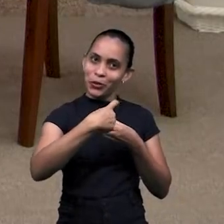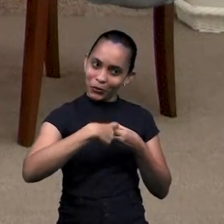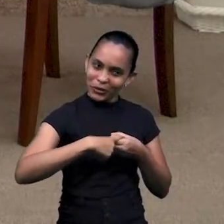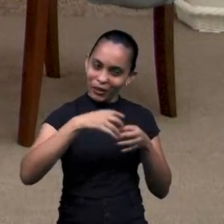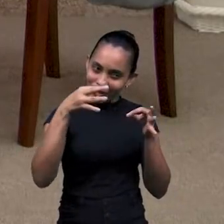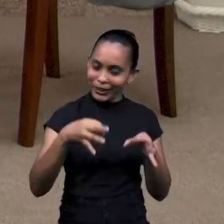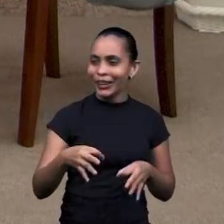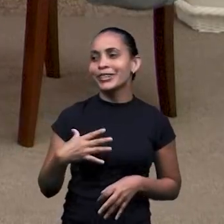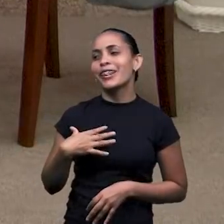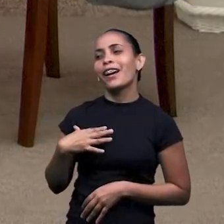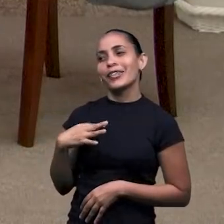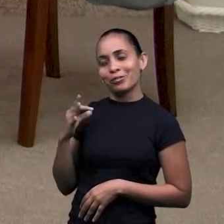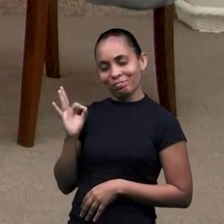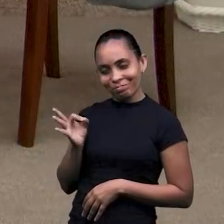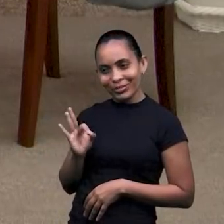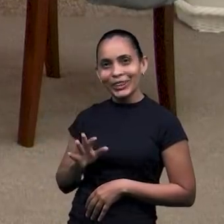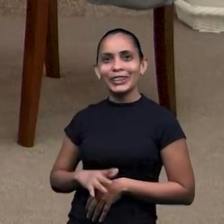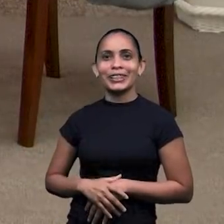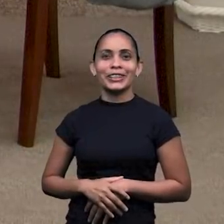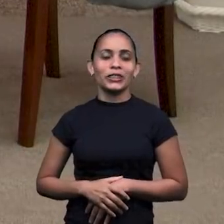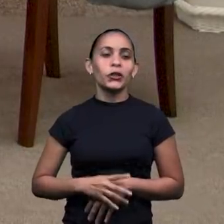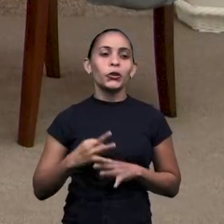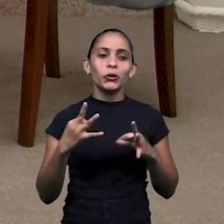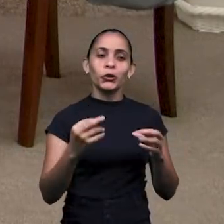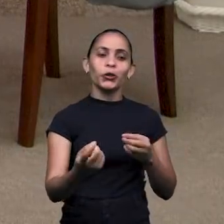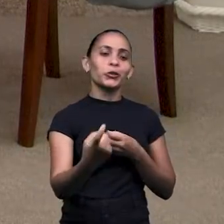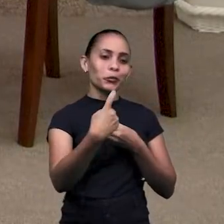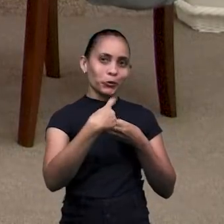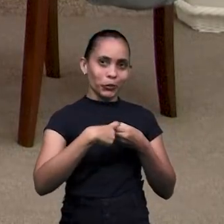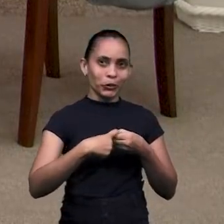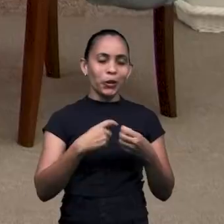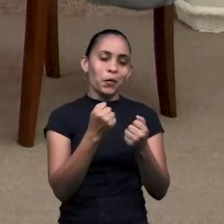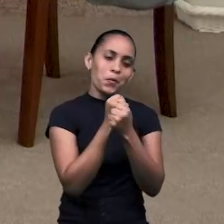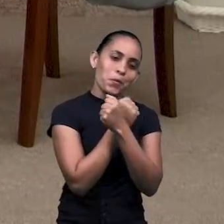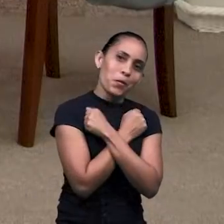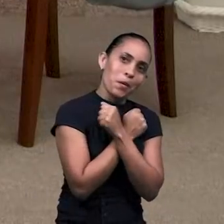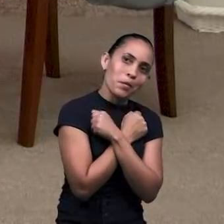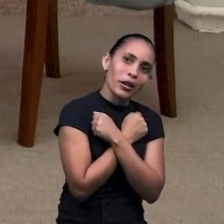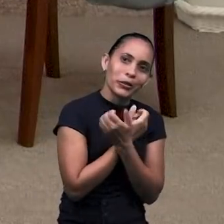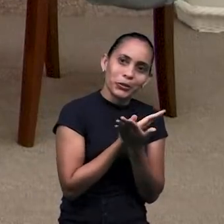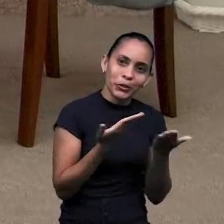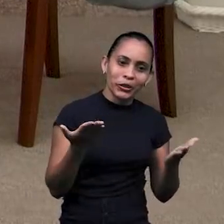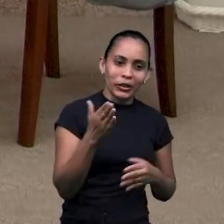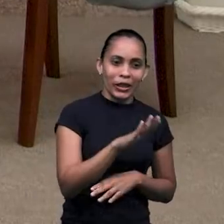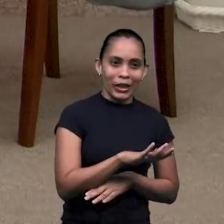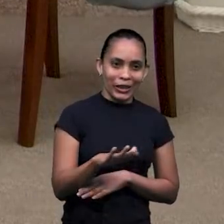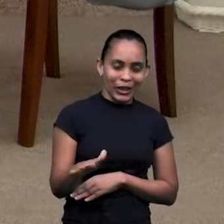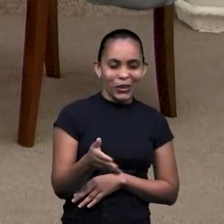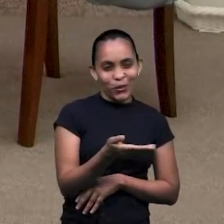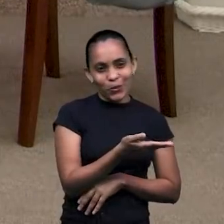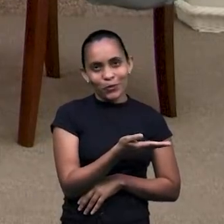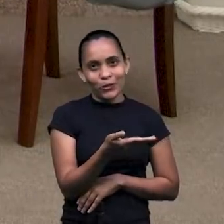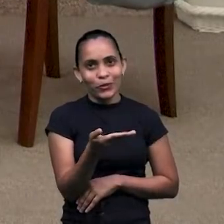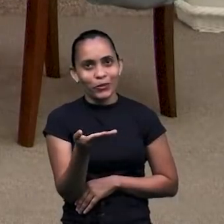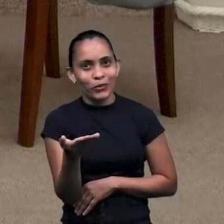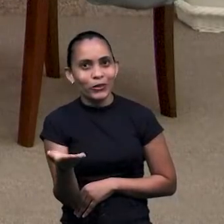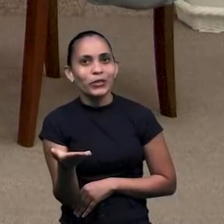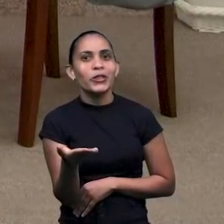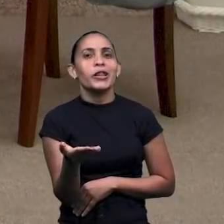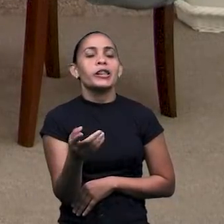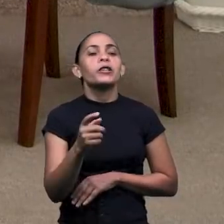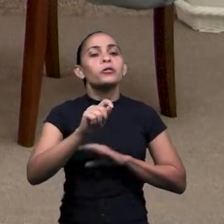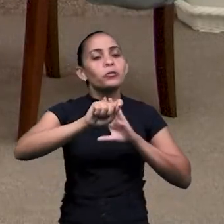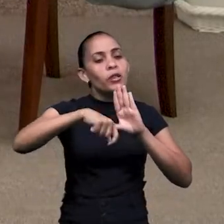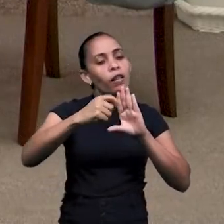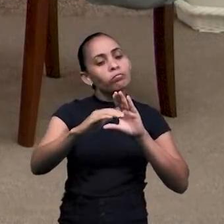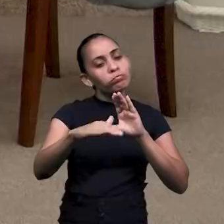voltar, podem ter certeza. Com certeza. Queremos trazer sempre todos aqui. Amém. Um abraço aos irmãos das igrejas de vocês, Obrigada. que continuem